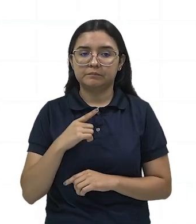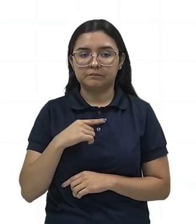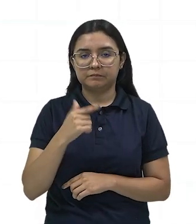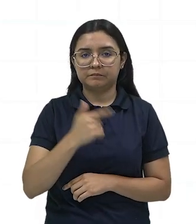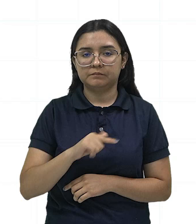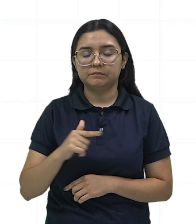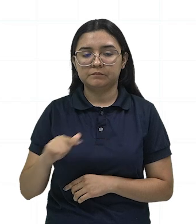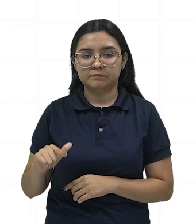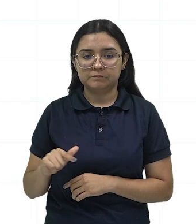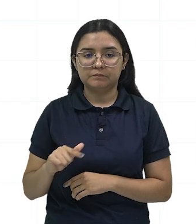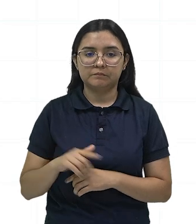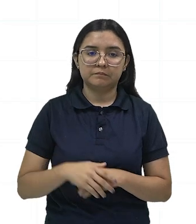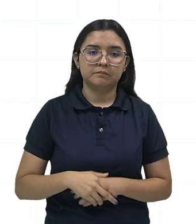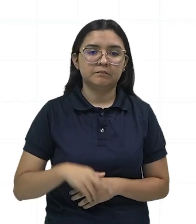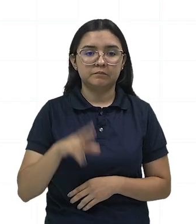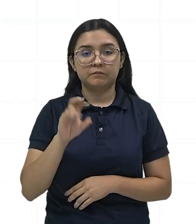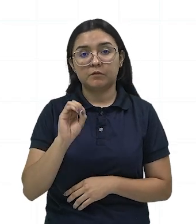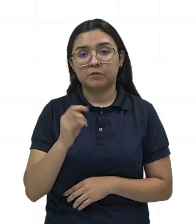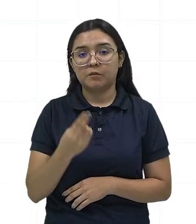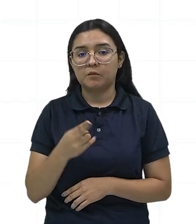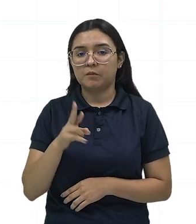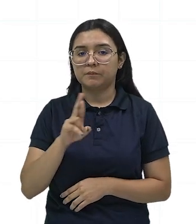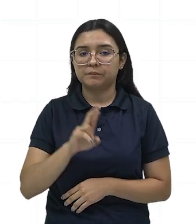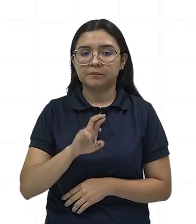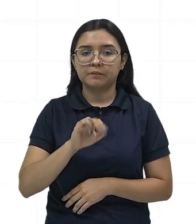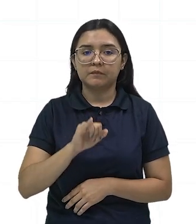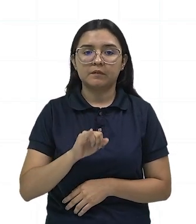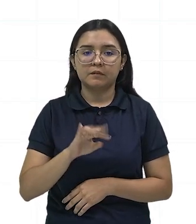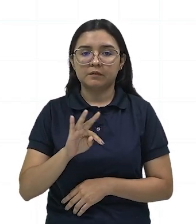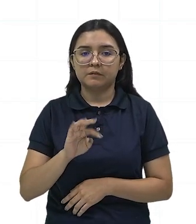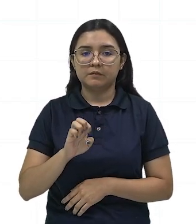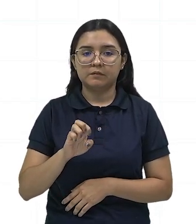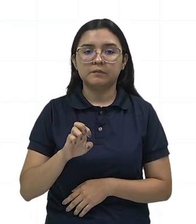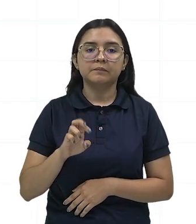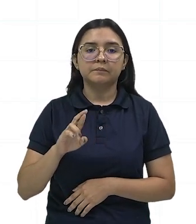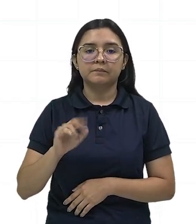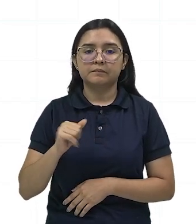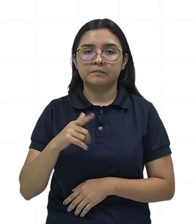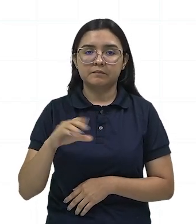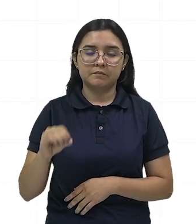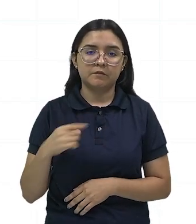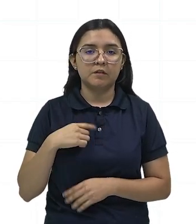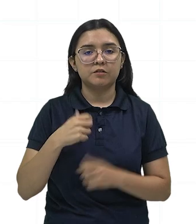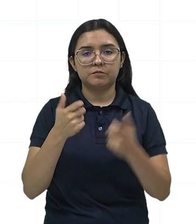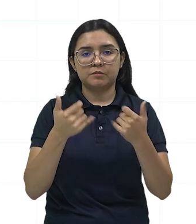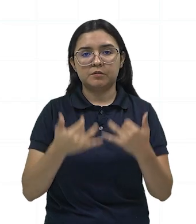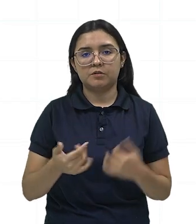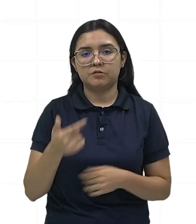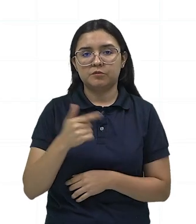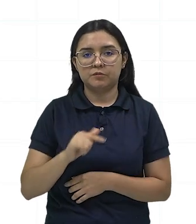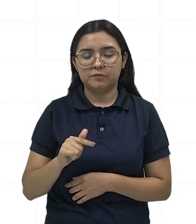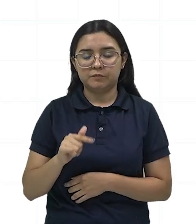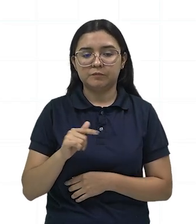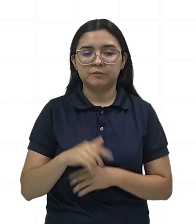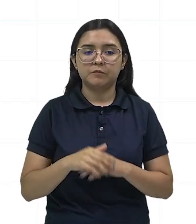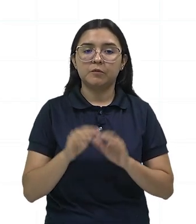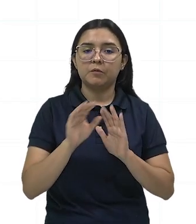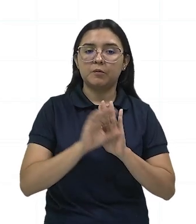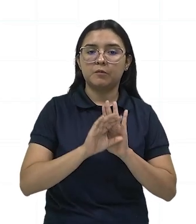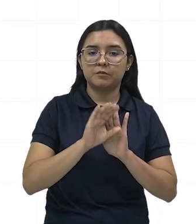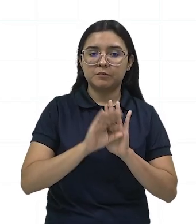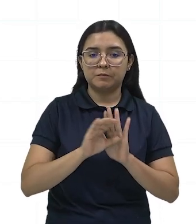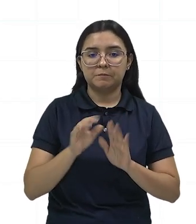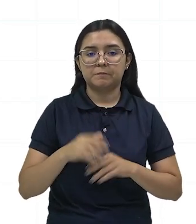ou reiteração. Reiterar é tornar novamente claro, explicar novamente, né? Conceito: